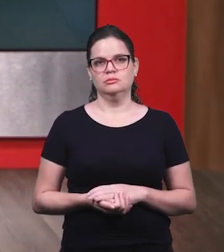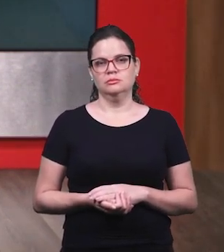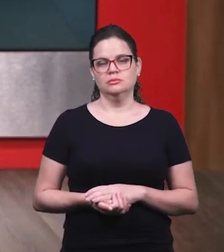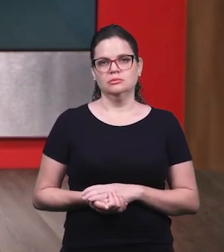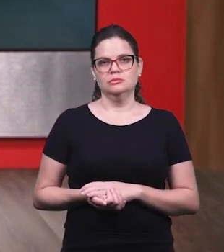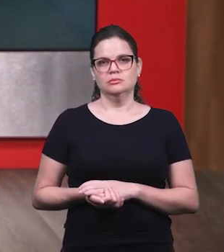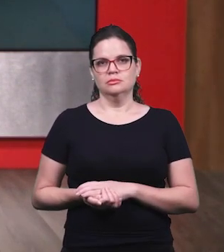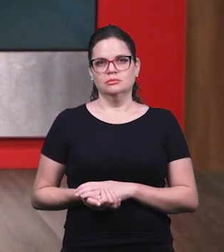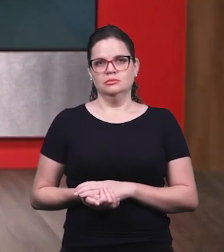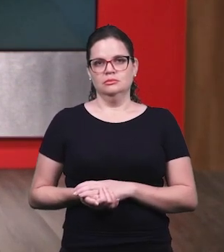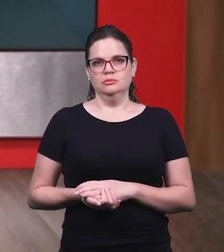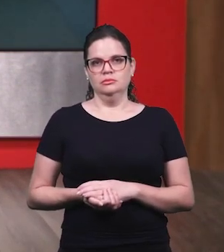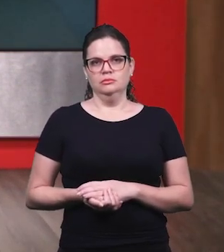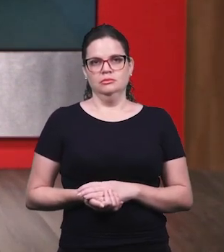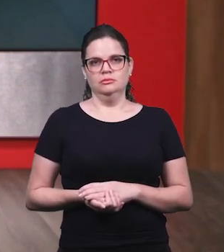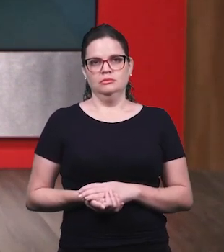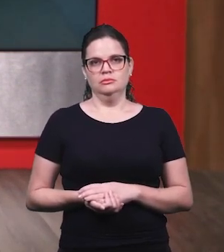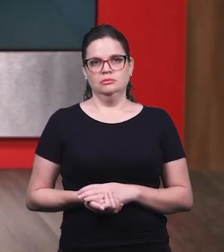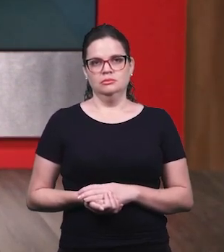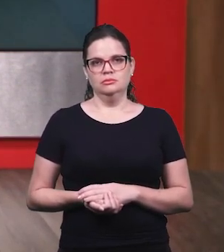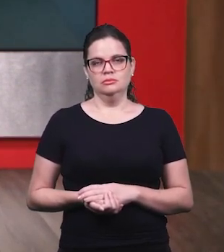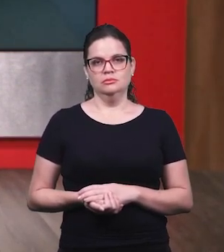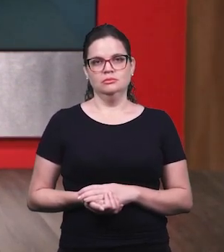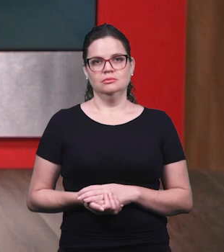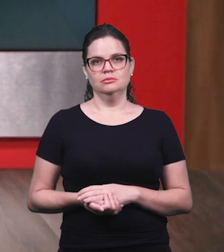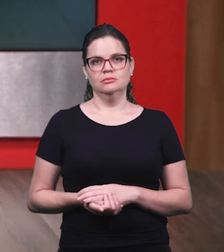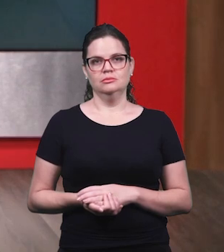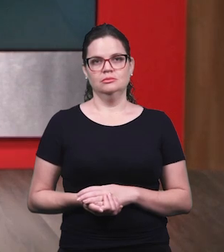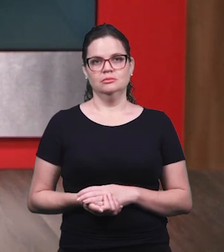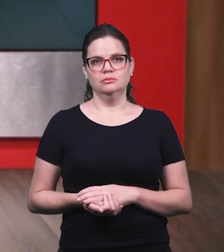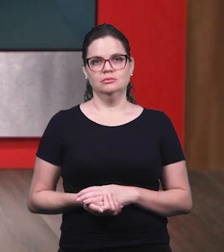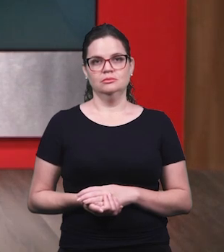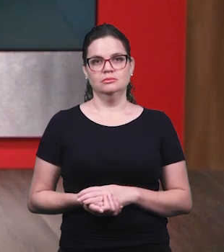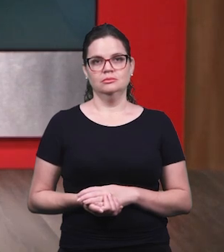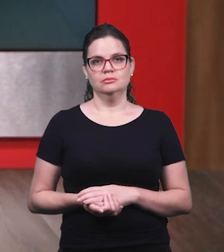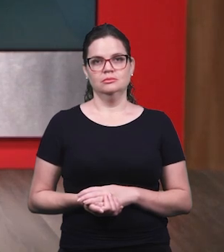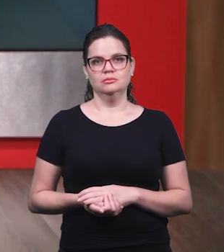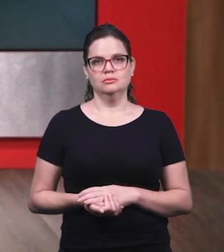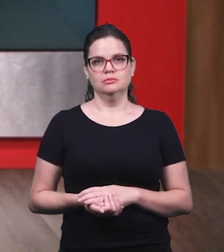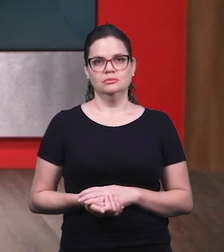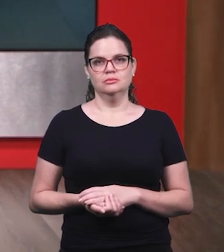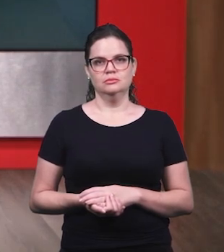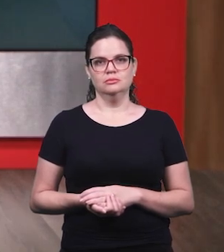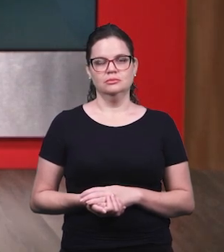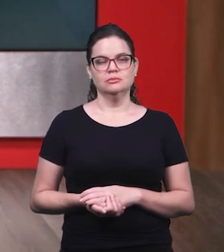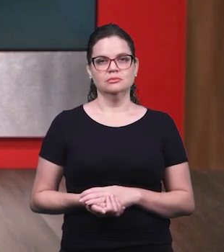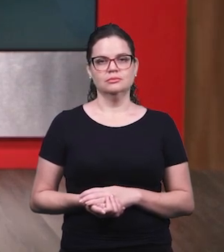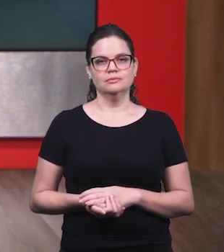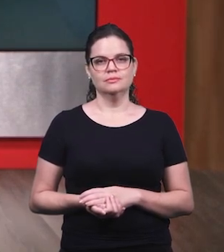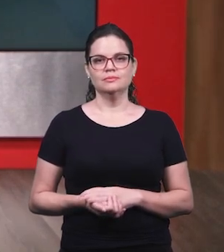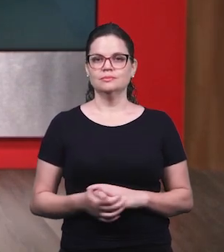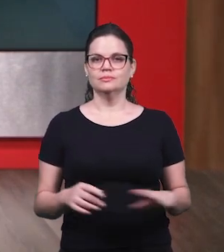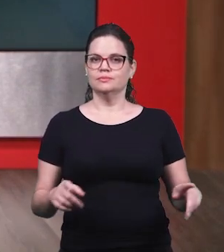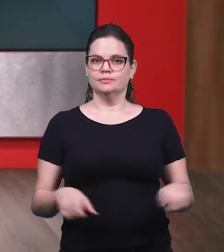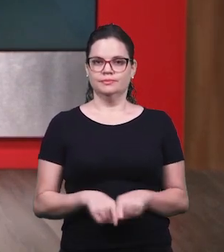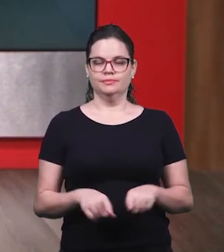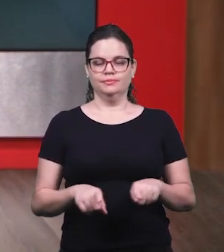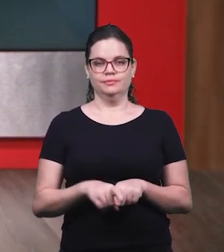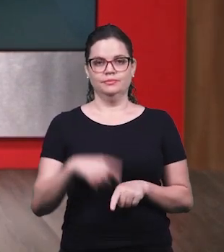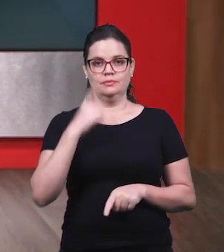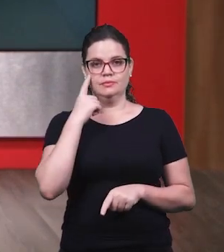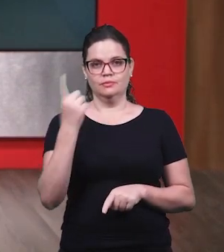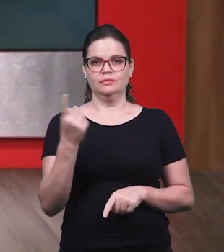Ainda nós podemos ter aqui uma